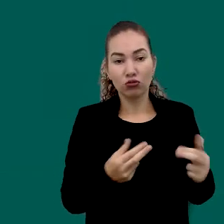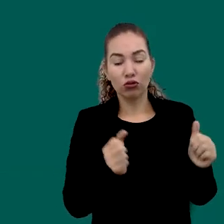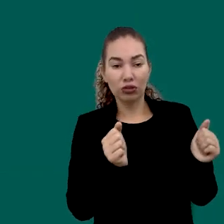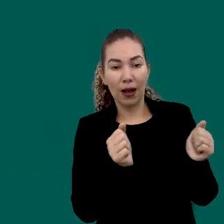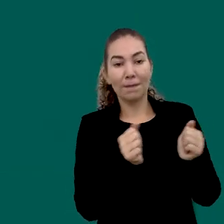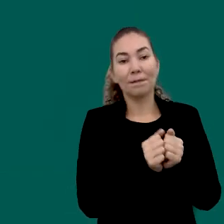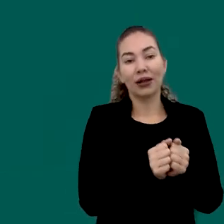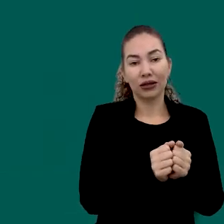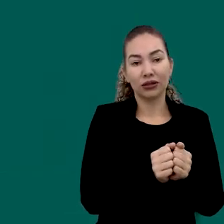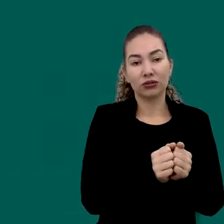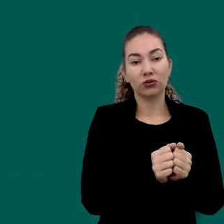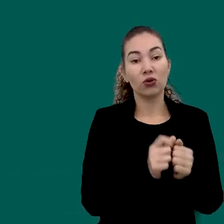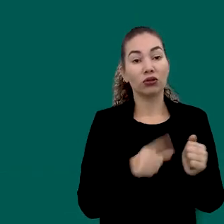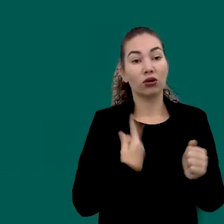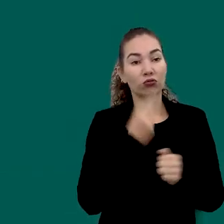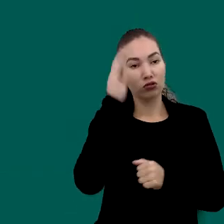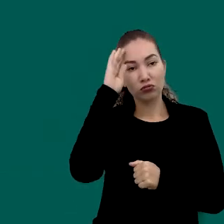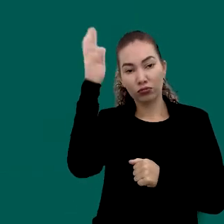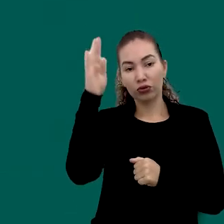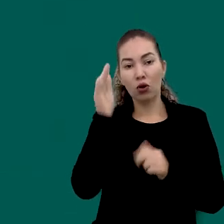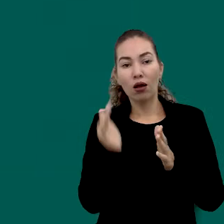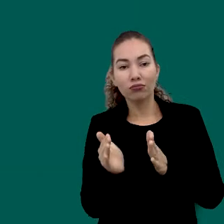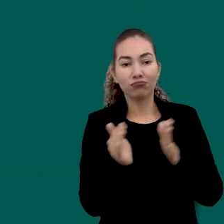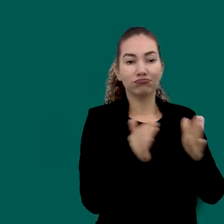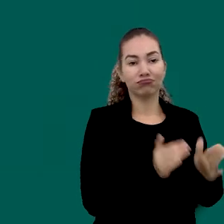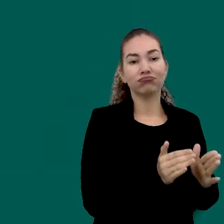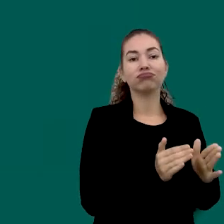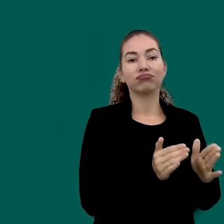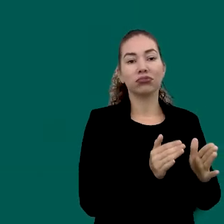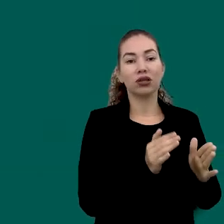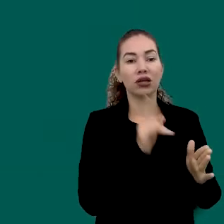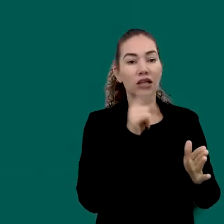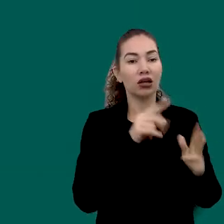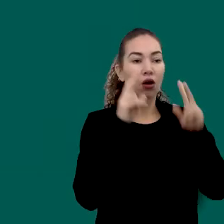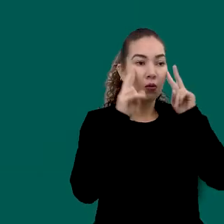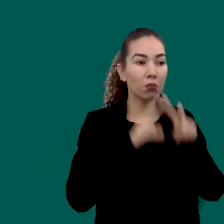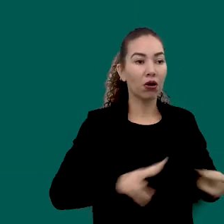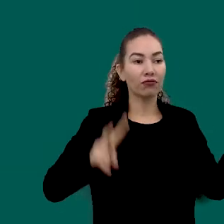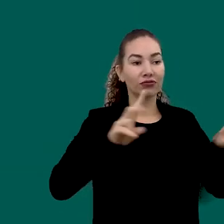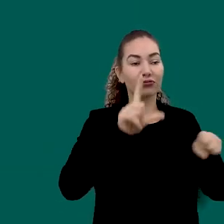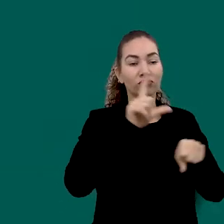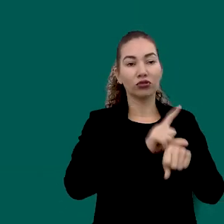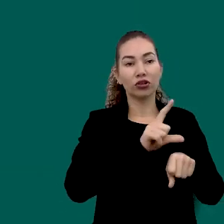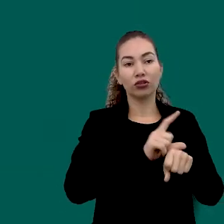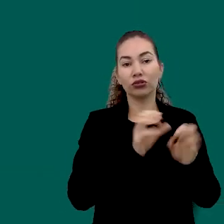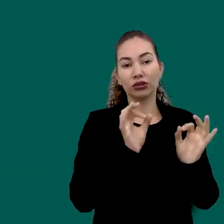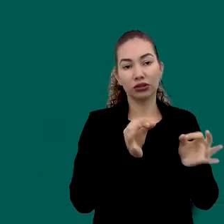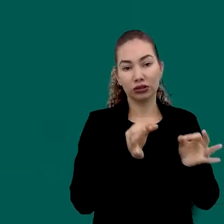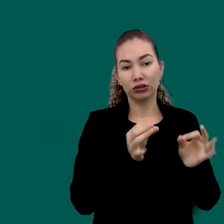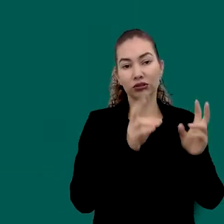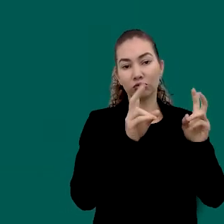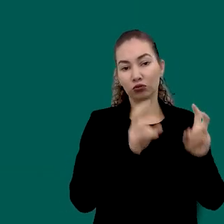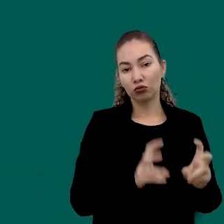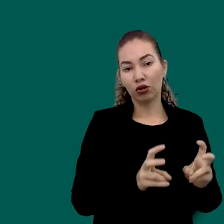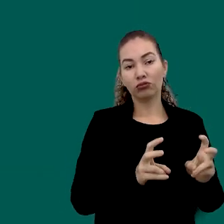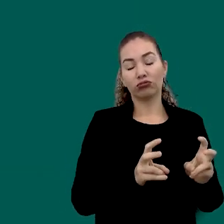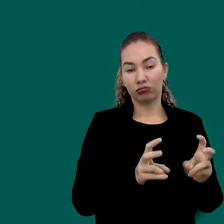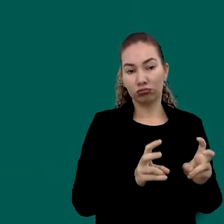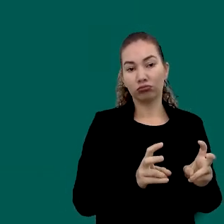gente priorizou separar, transformar o e-commerce em uma visão da loja, deixar tudo certinho, a questão dos